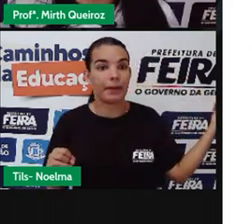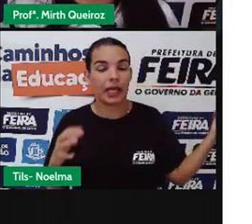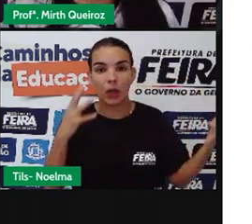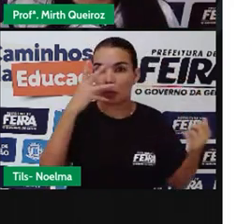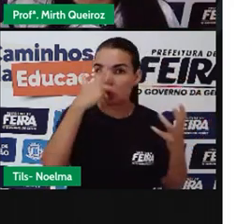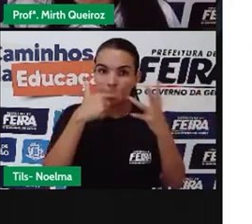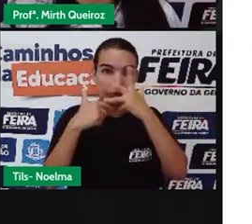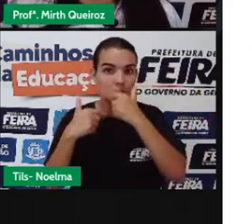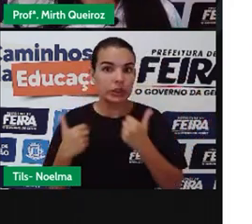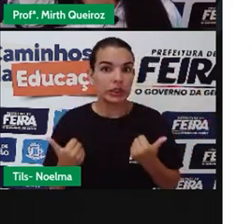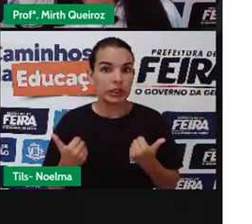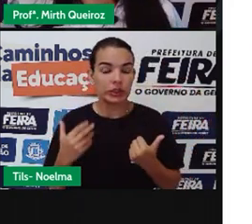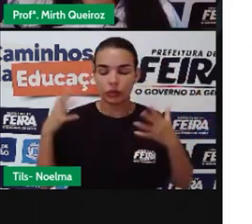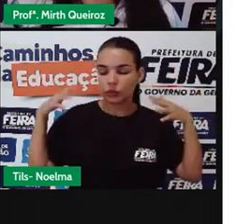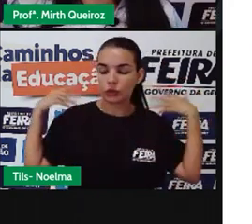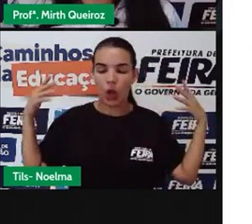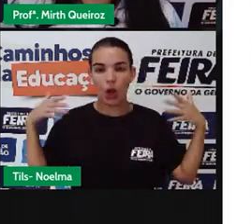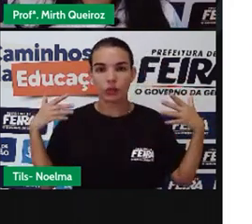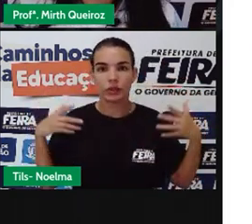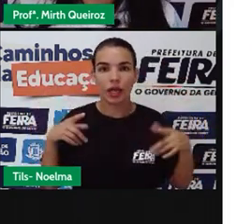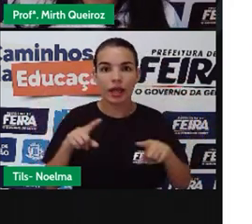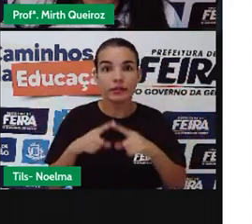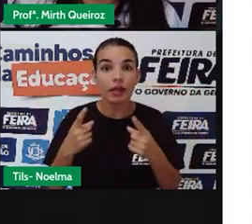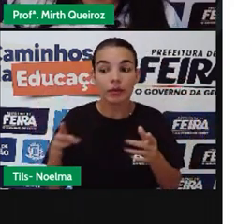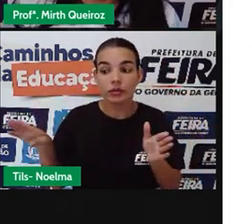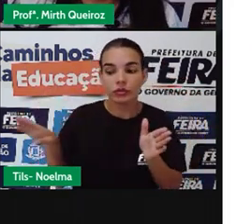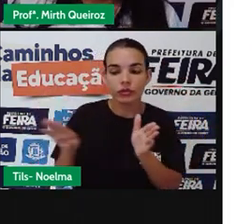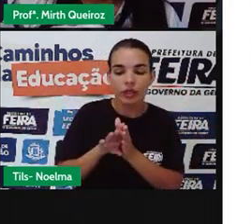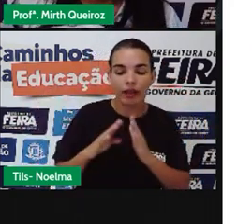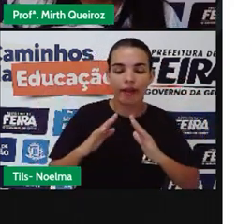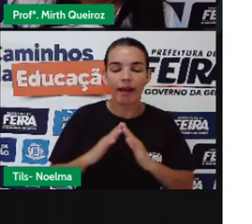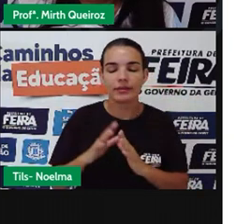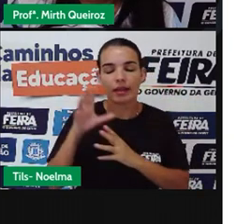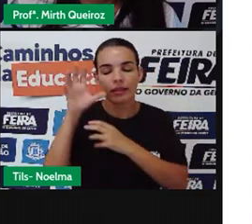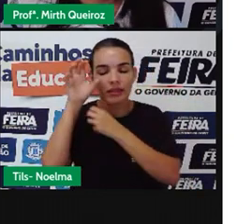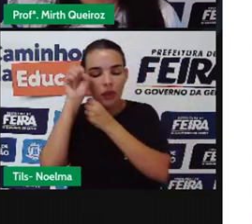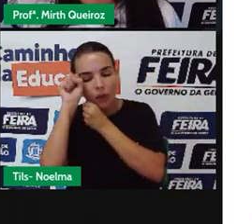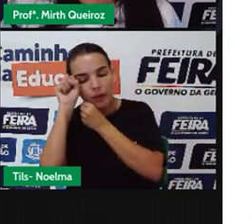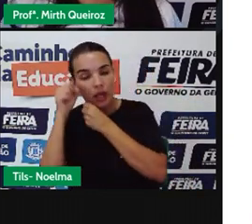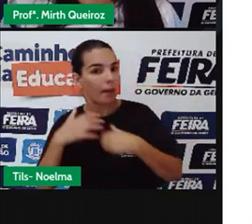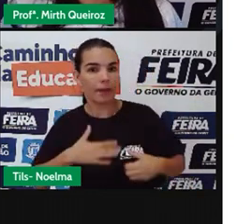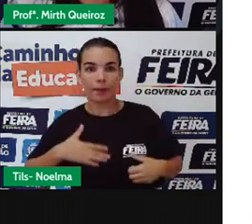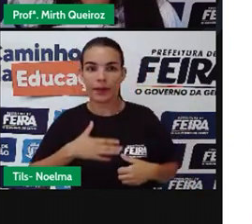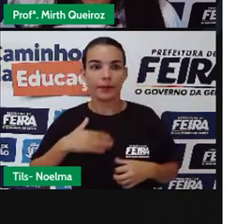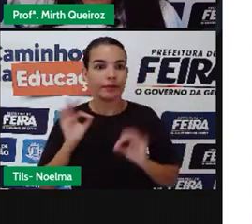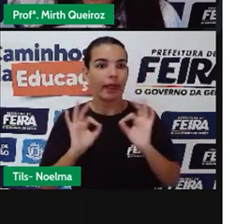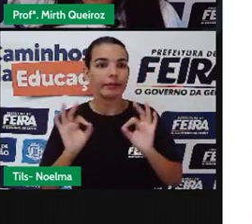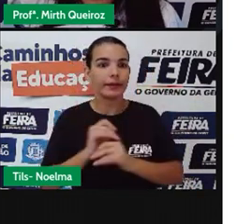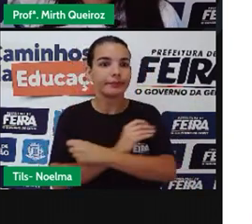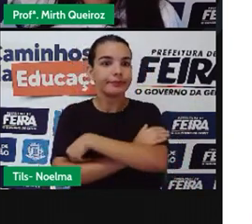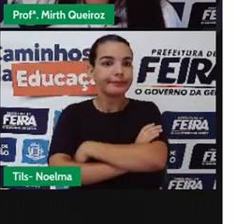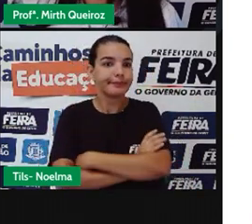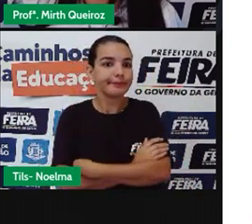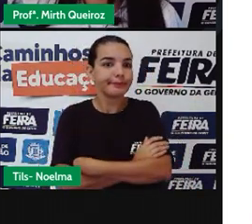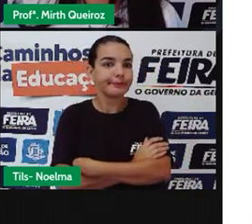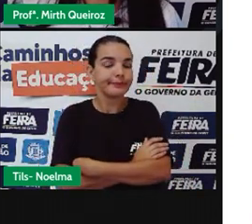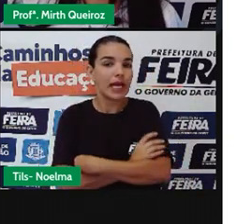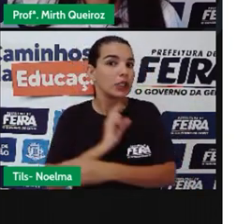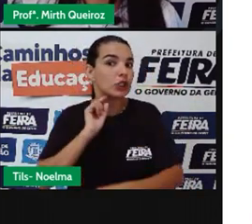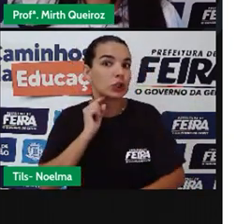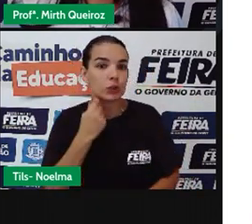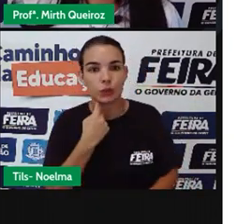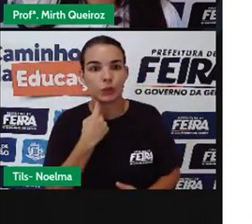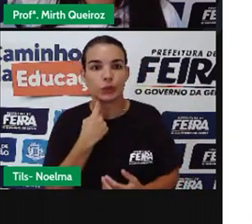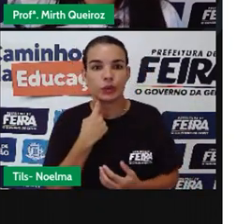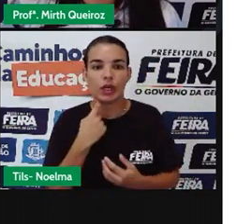ou é E aí chega em casa você vai dormir Olá tudo tem que